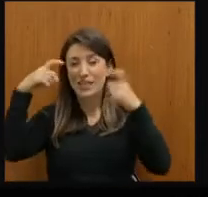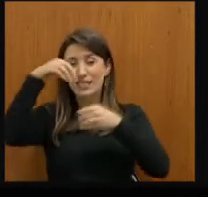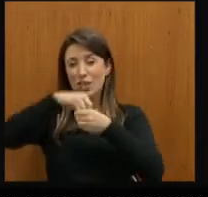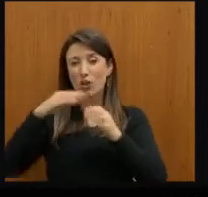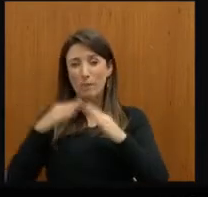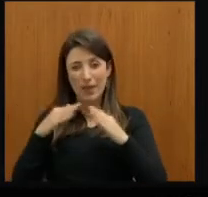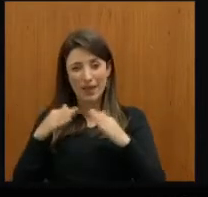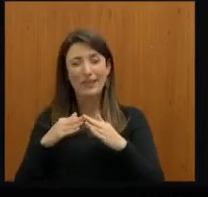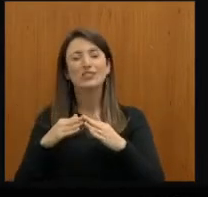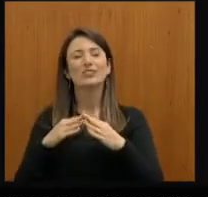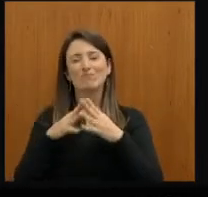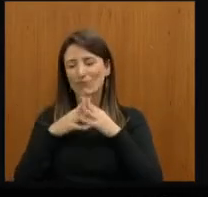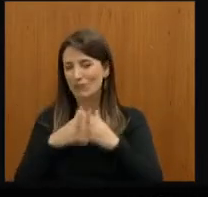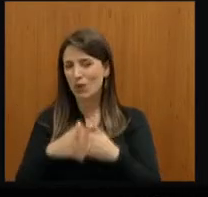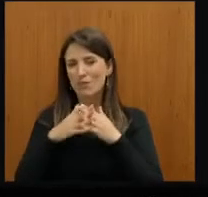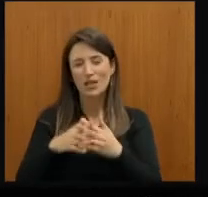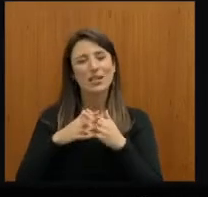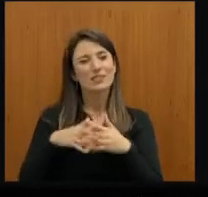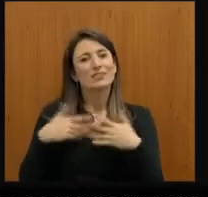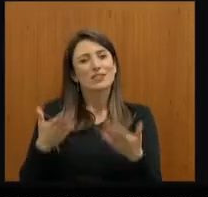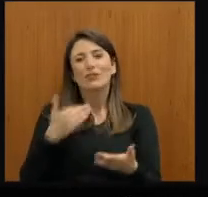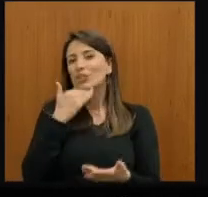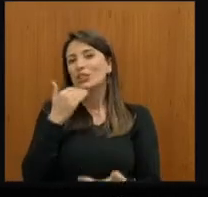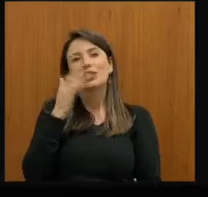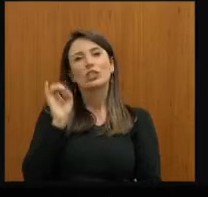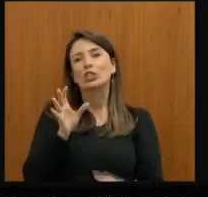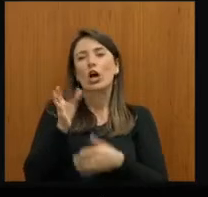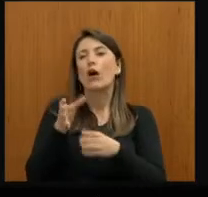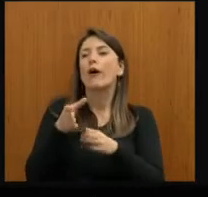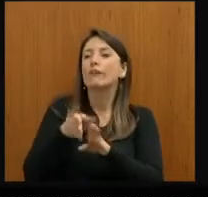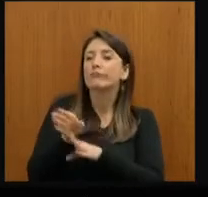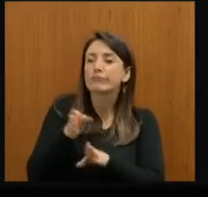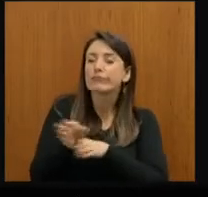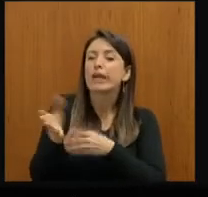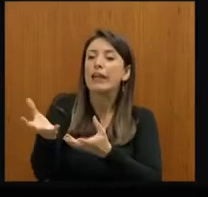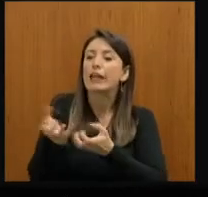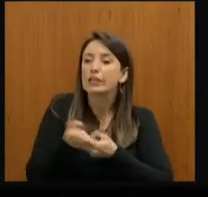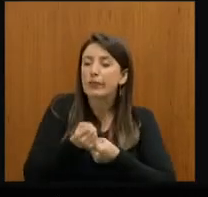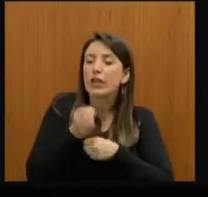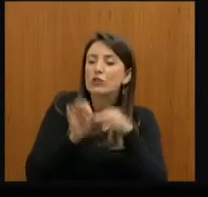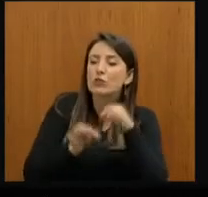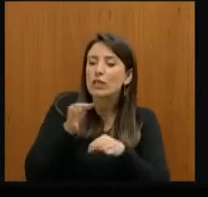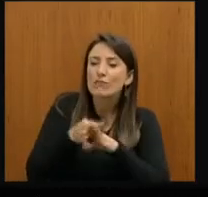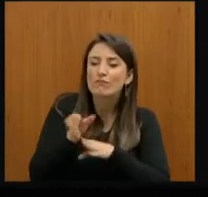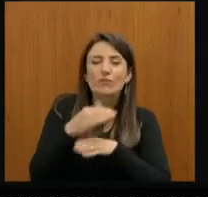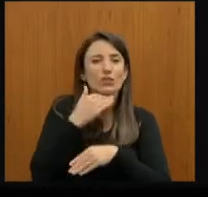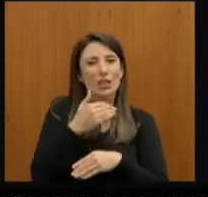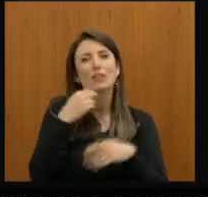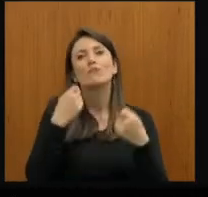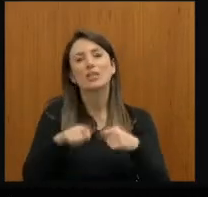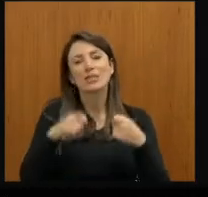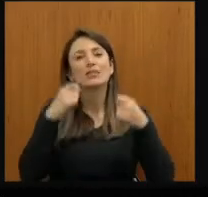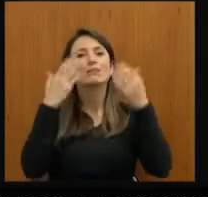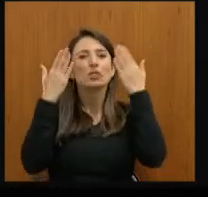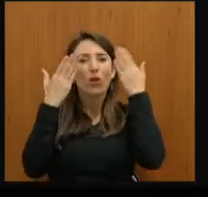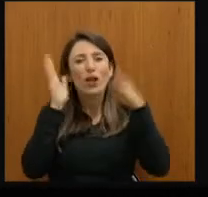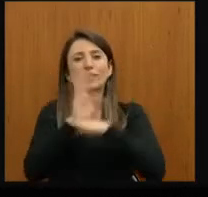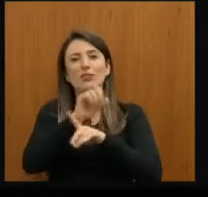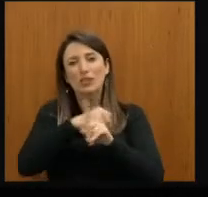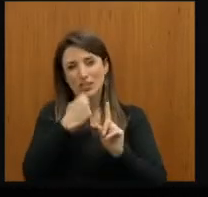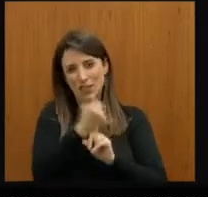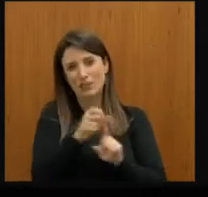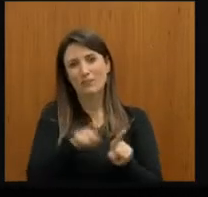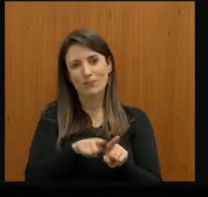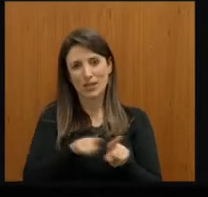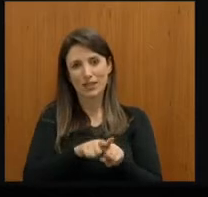né então não basta o atendimento jurídico nele teria inconsciente mas eu queria chamar atenção algumas atuações